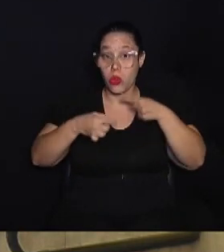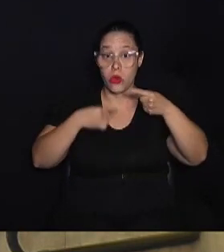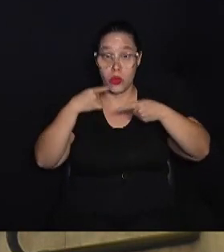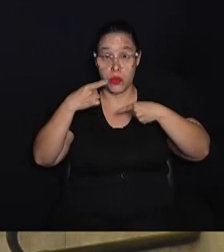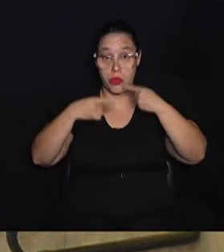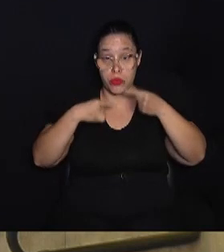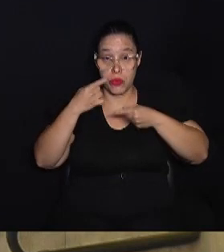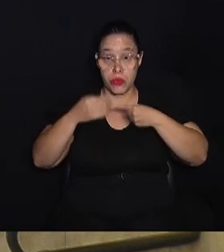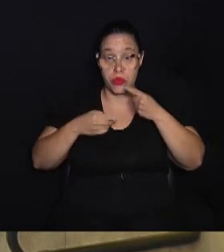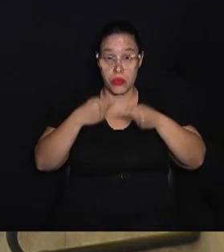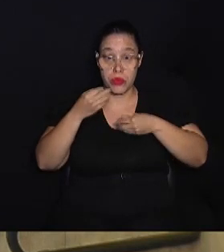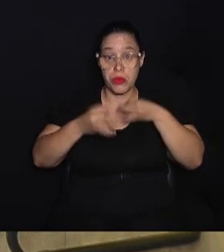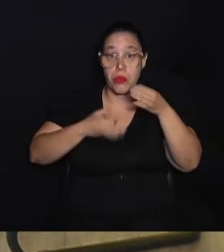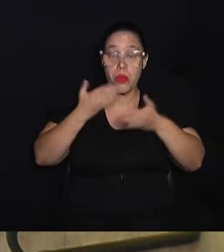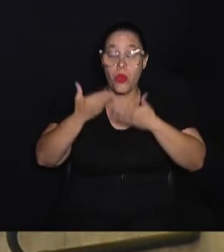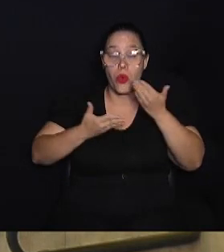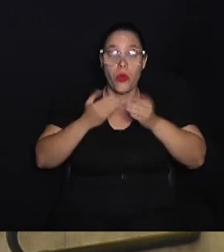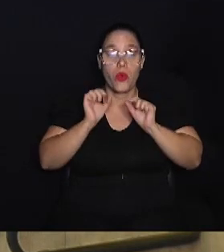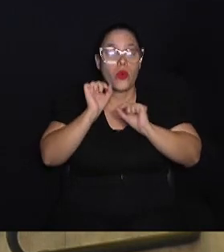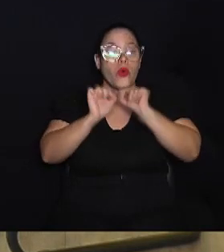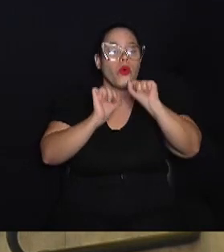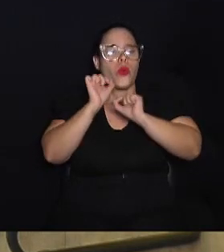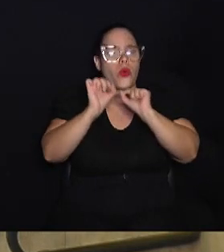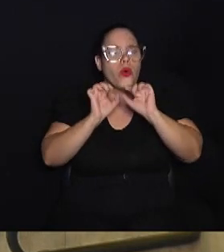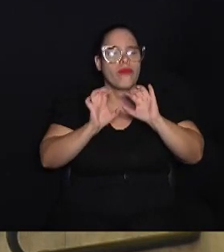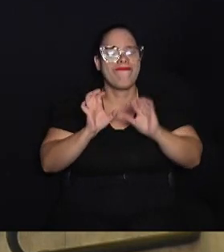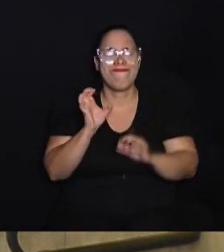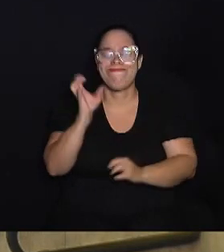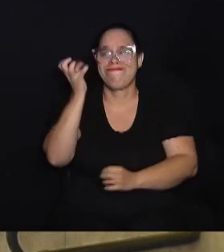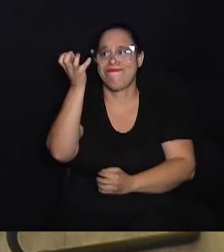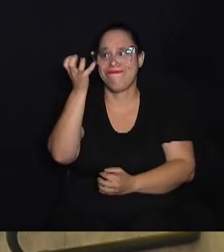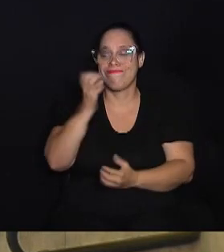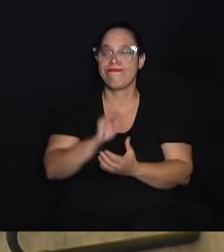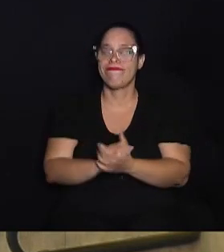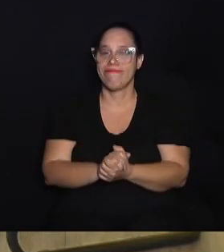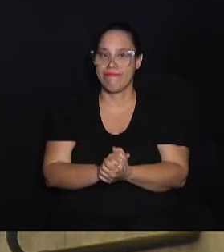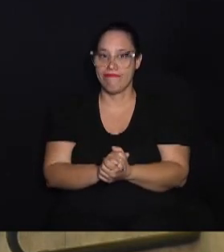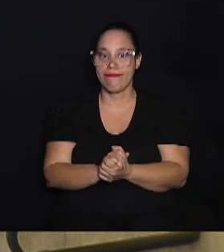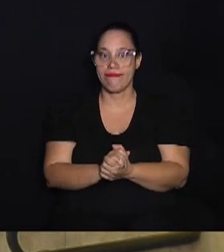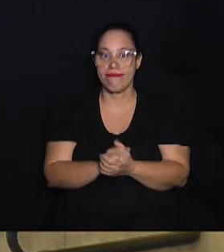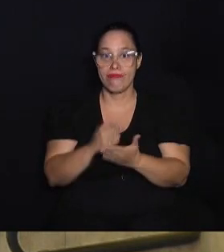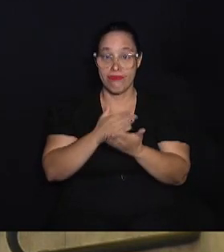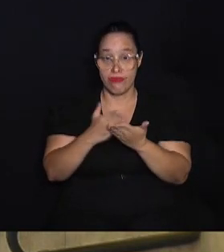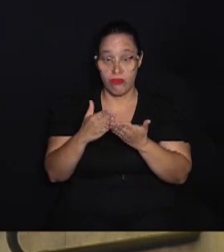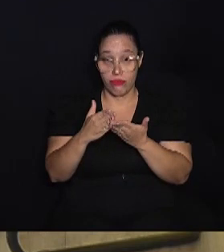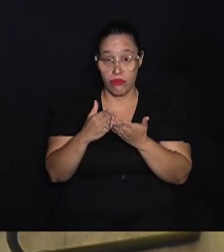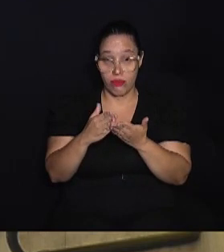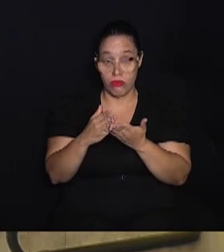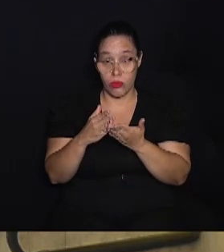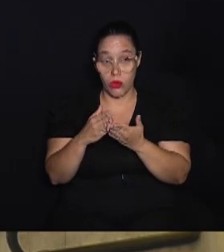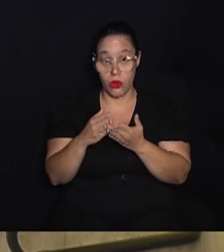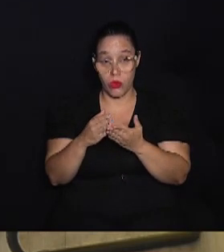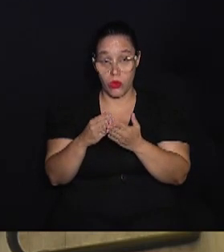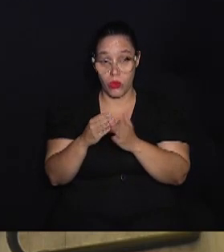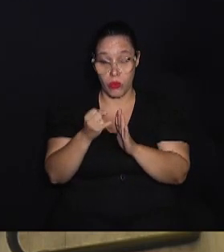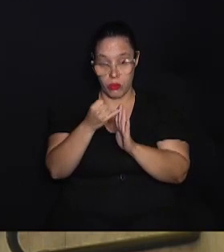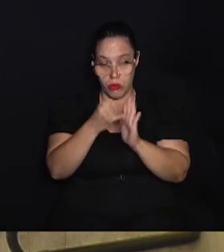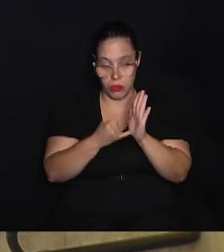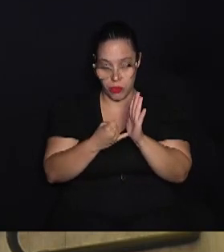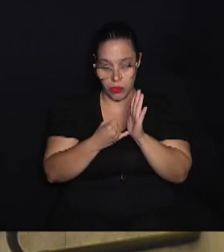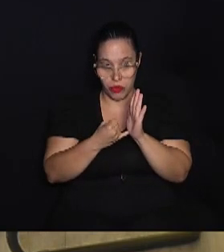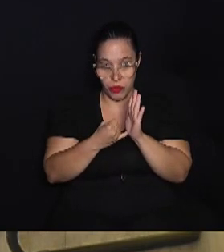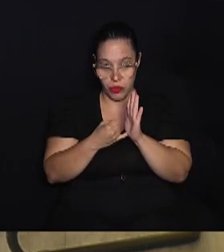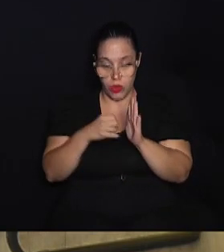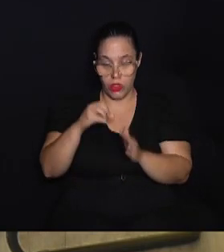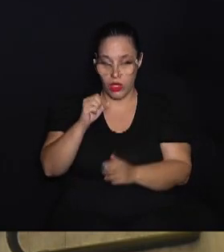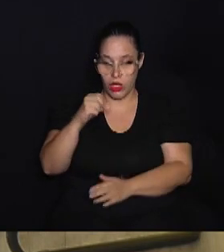respeito dessa discussão do que, afinal de contas, está acontecendo. Olha, e de acordo com os últimos relatórios das Organizações das